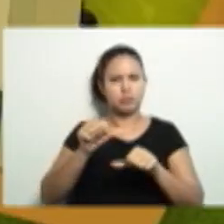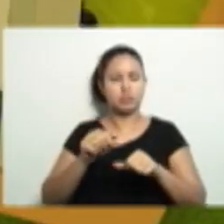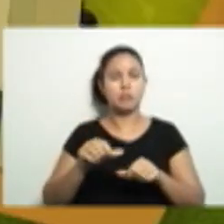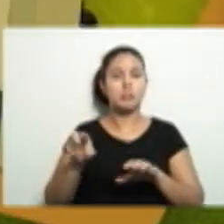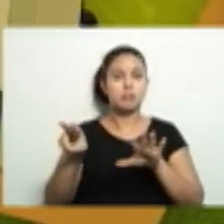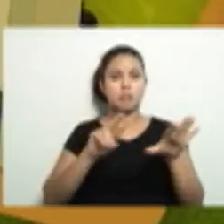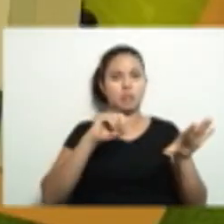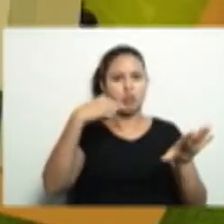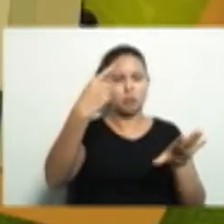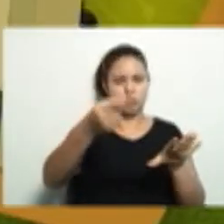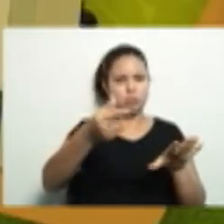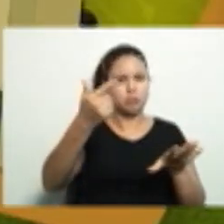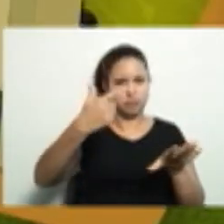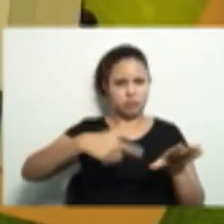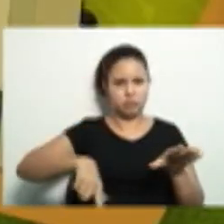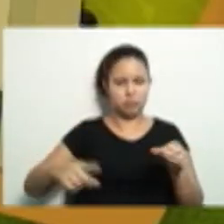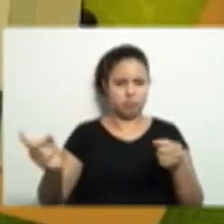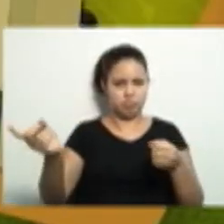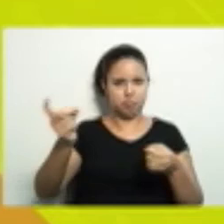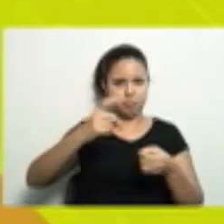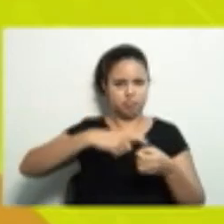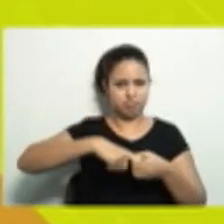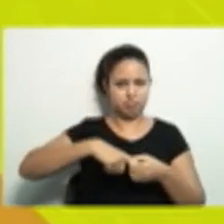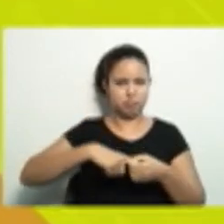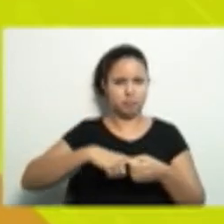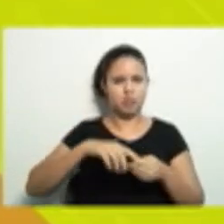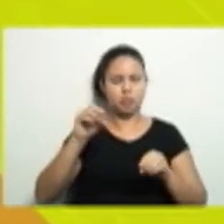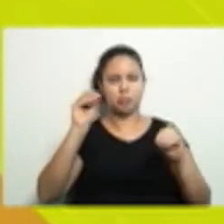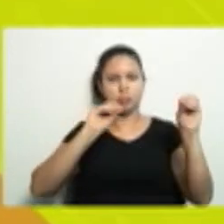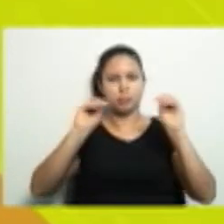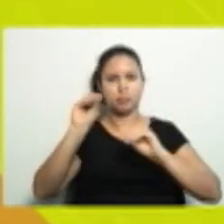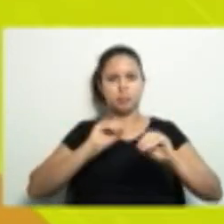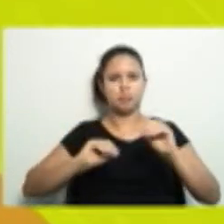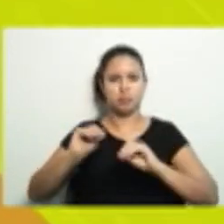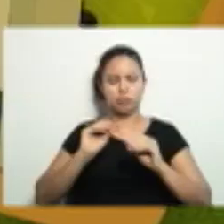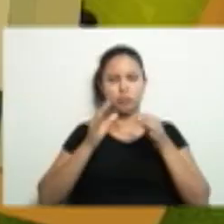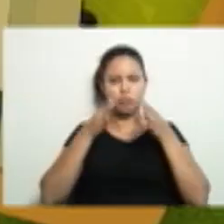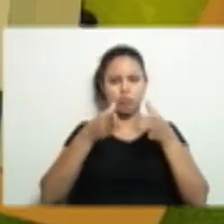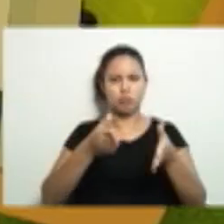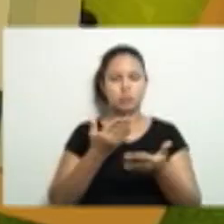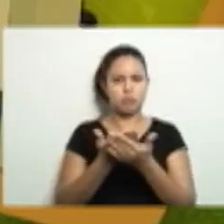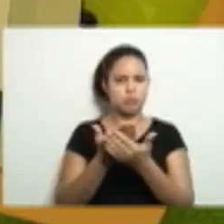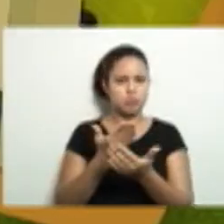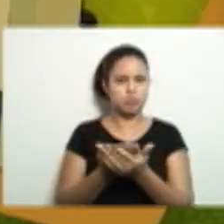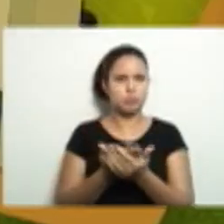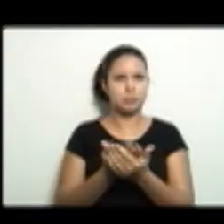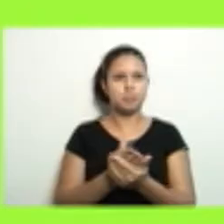vem, nós estaremos novamente com vocês. Beijos e foquem nos estudos, hein?